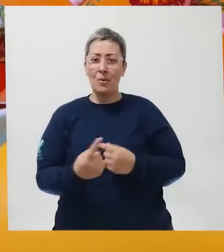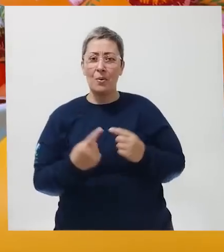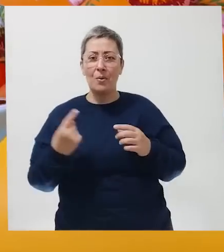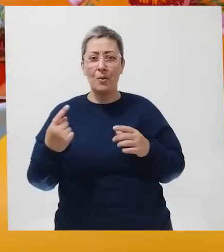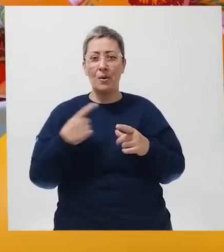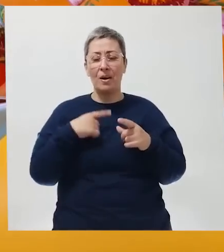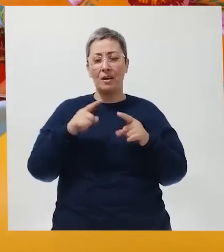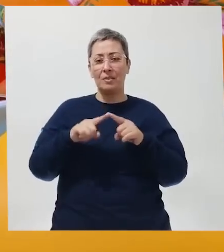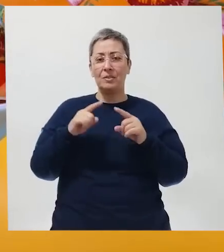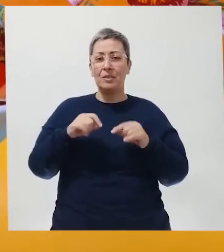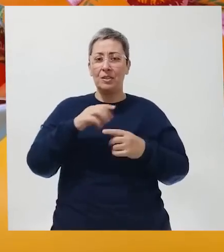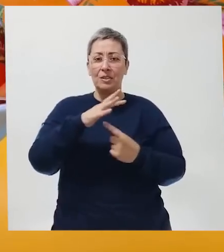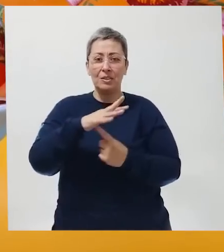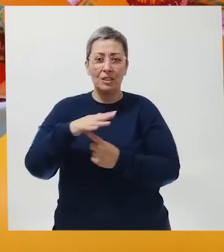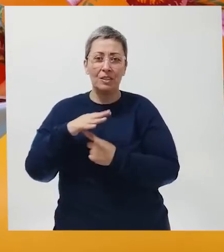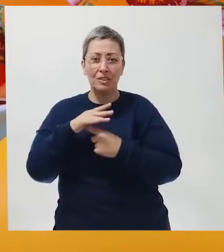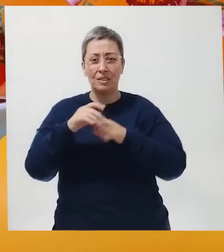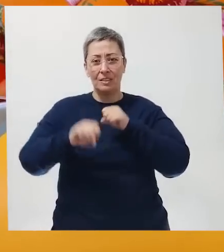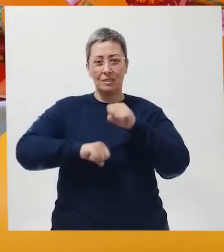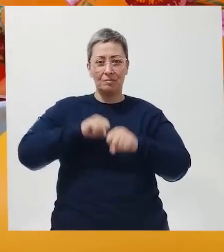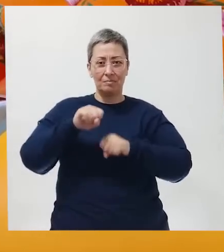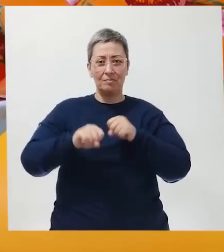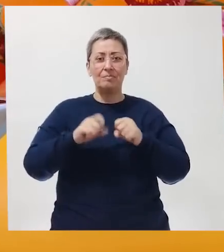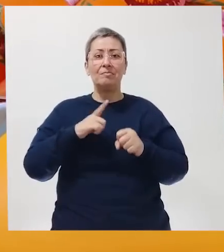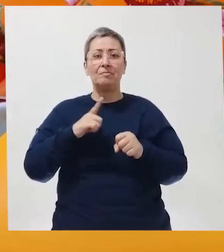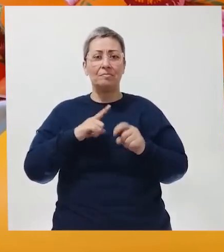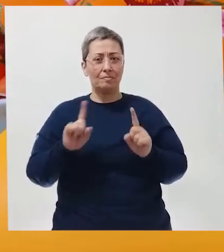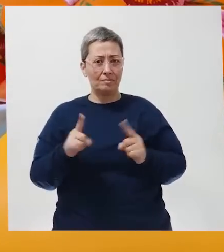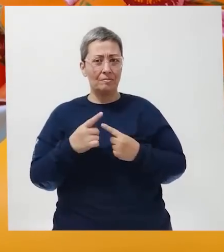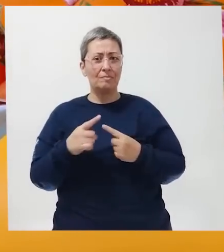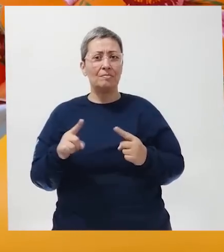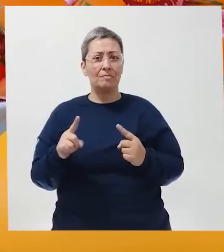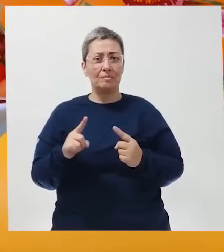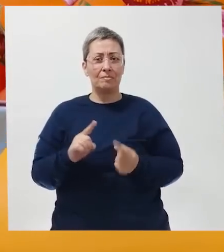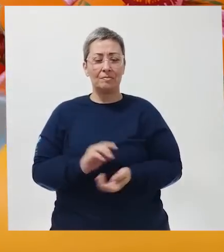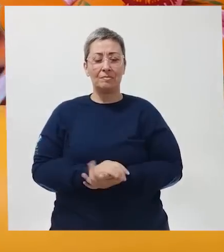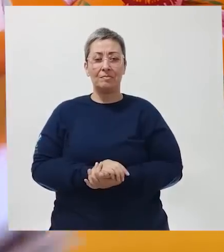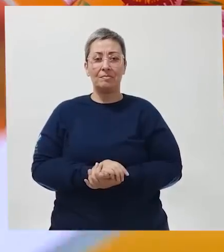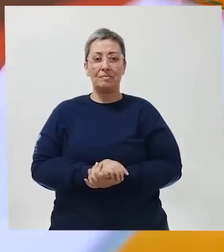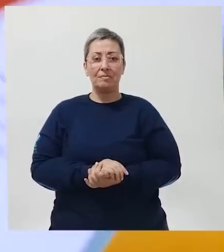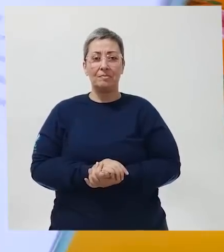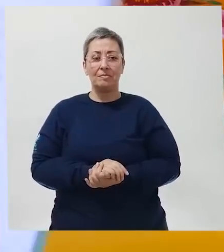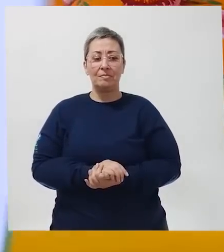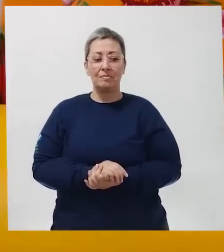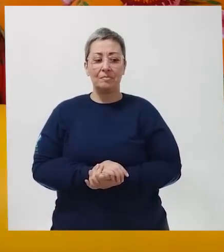avó, na vitrola velha, no jardim e na bicicleta.